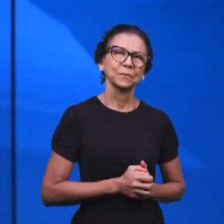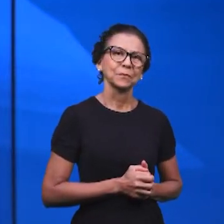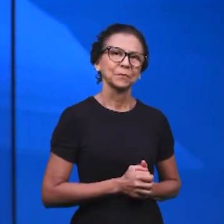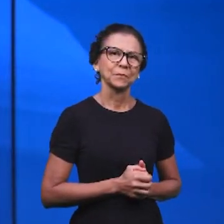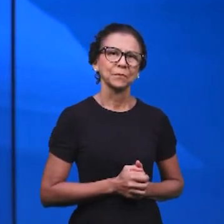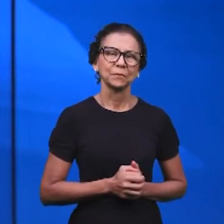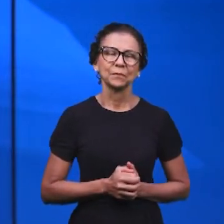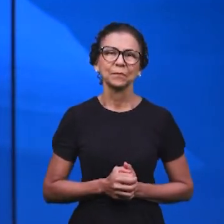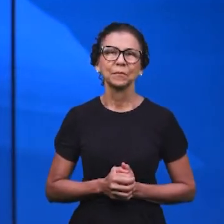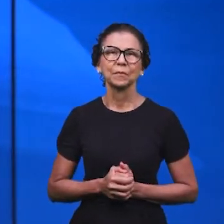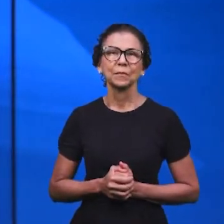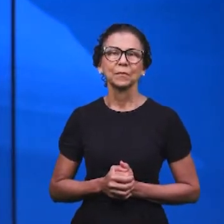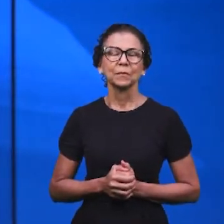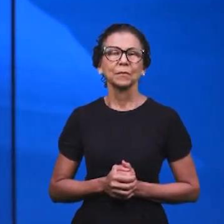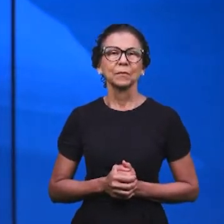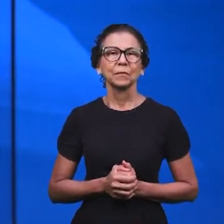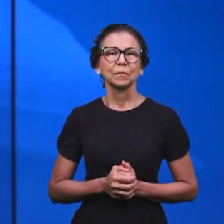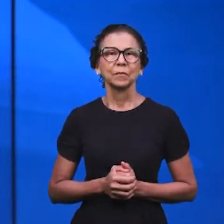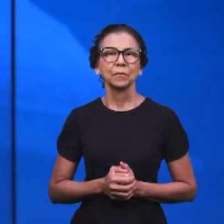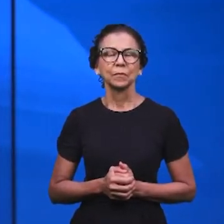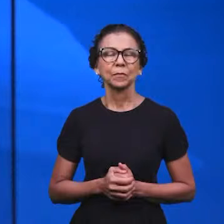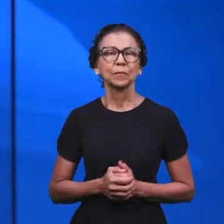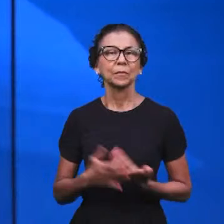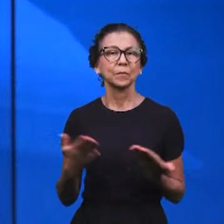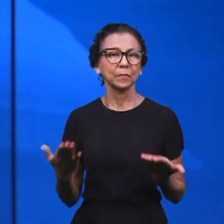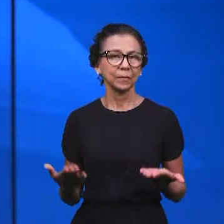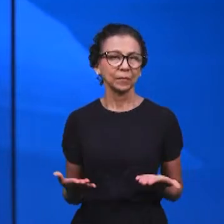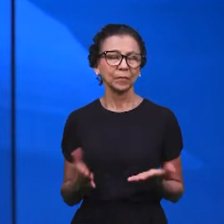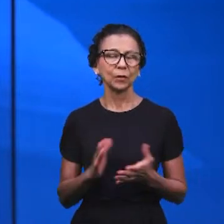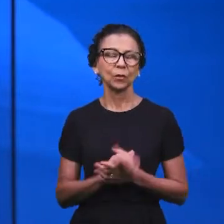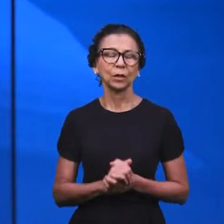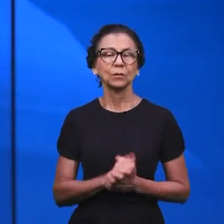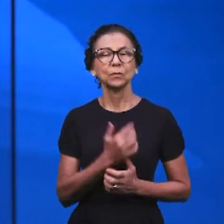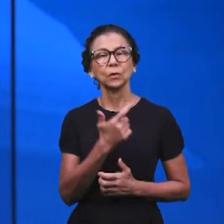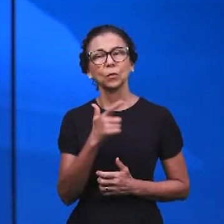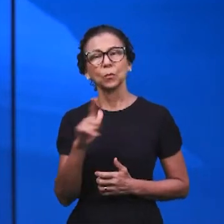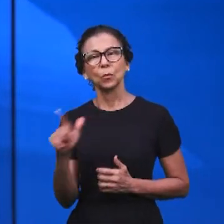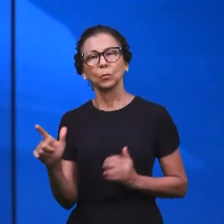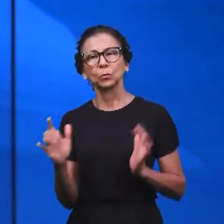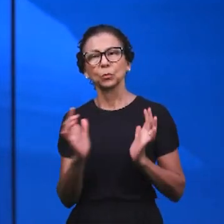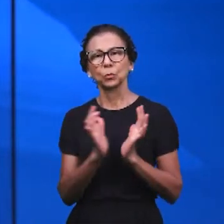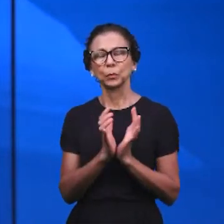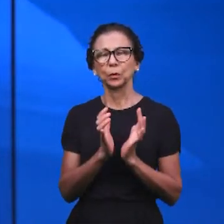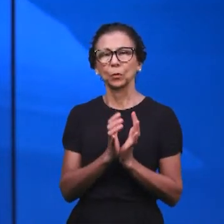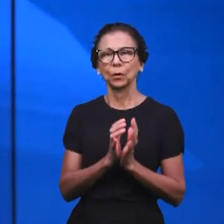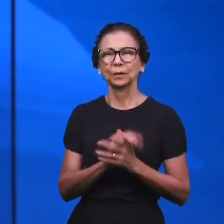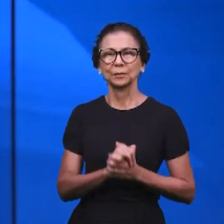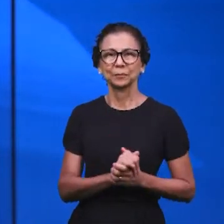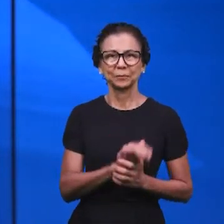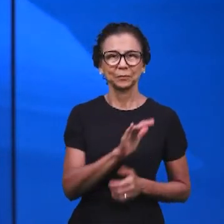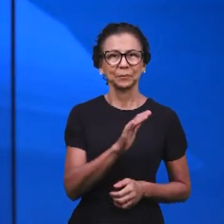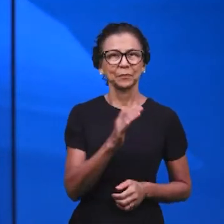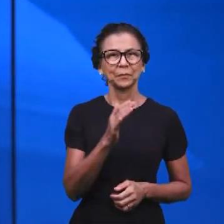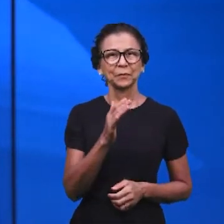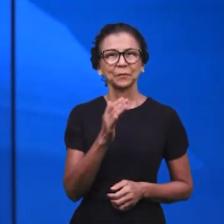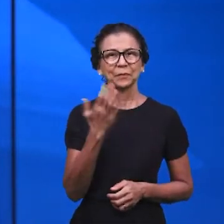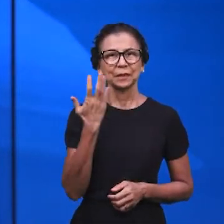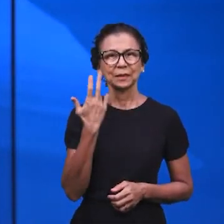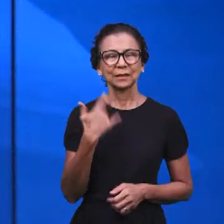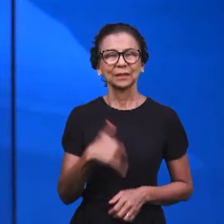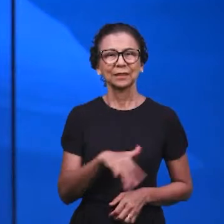pergunta dirigida a todos, se encerra com a letra D. Vamos então agora à segunda parte, a pergunta número 2, que é para as crianças